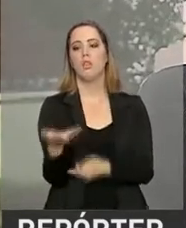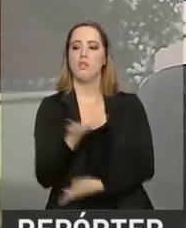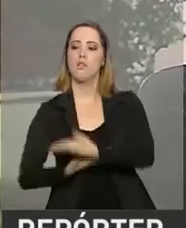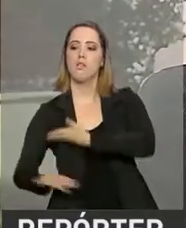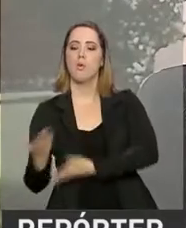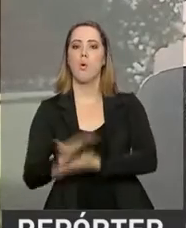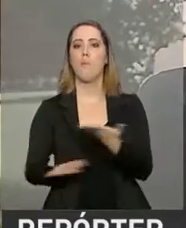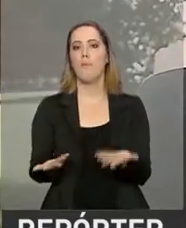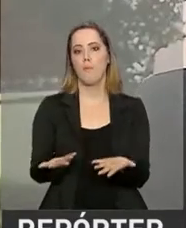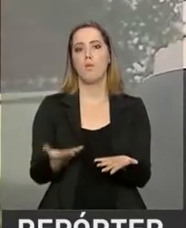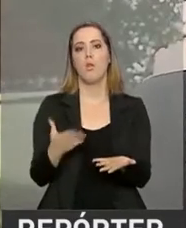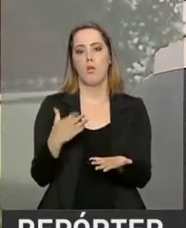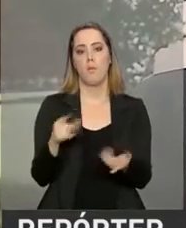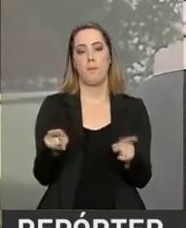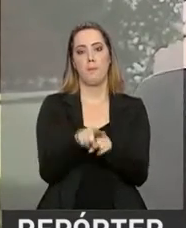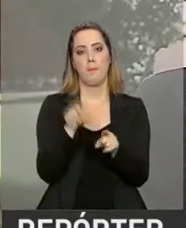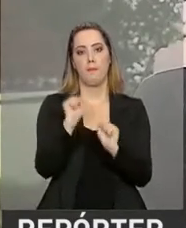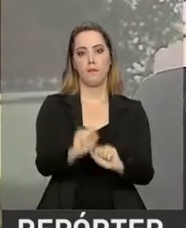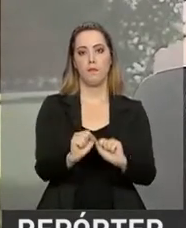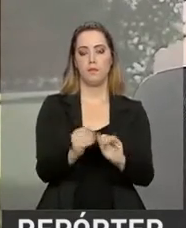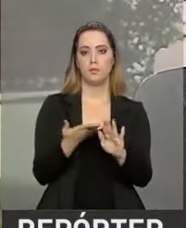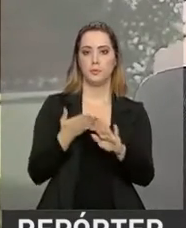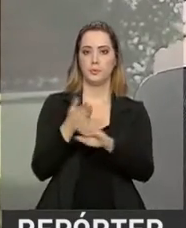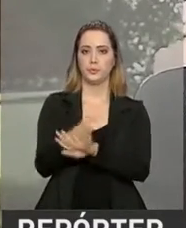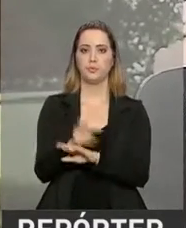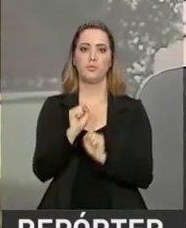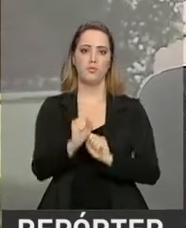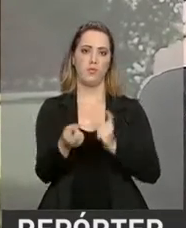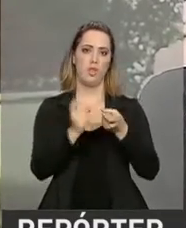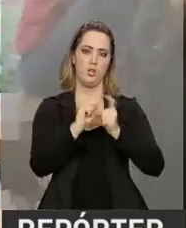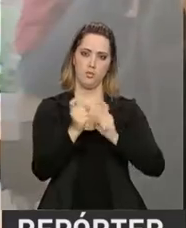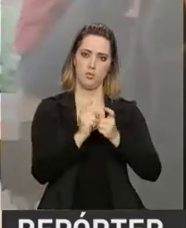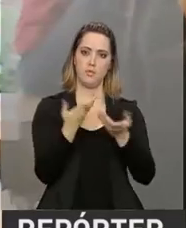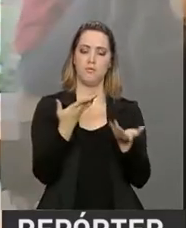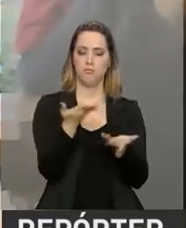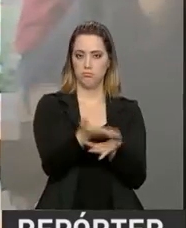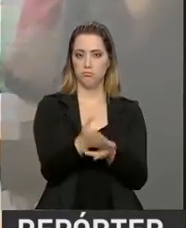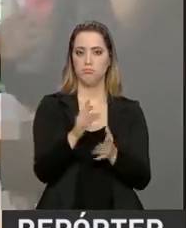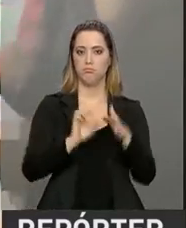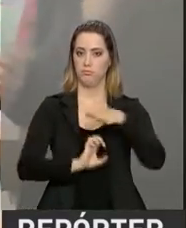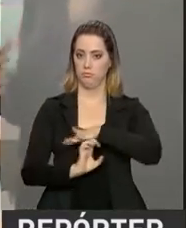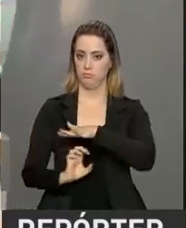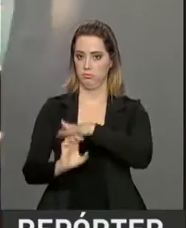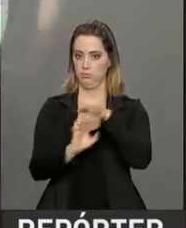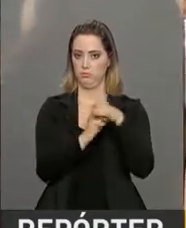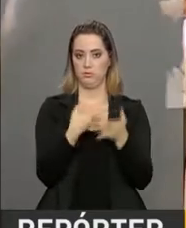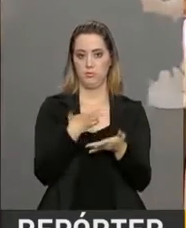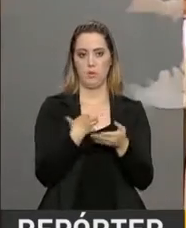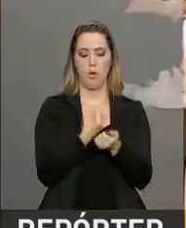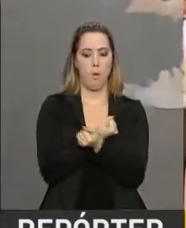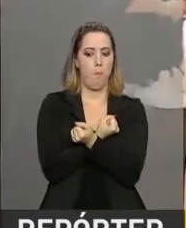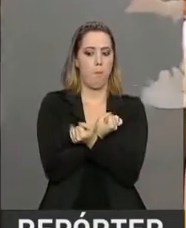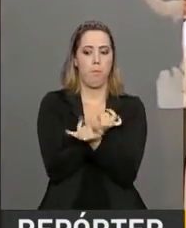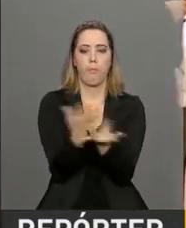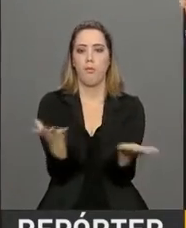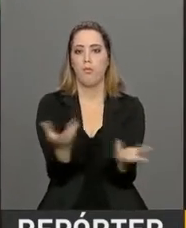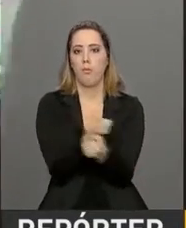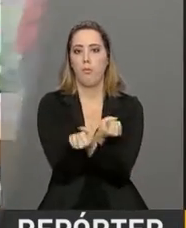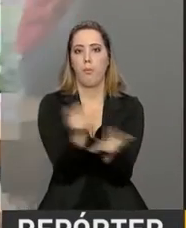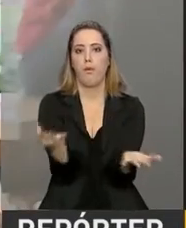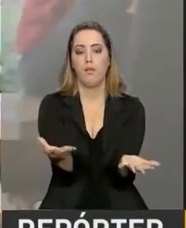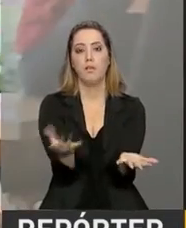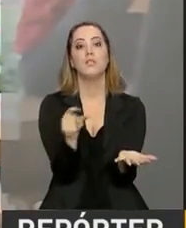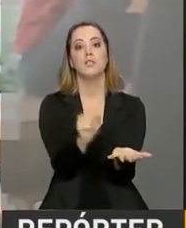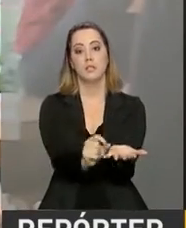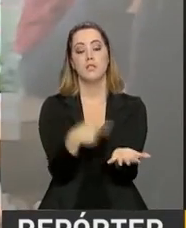comerciais vão servir para que ele seja não gerente numa empresa e por oferecer um leque de opções que o direita o